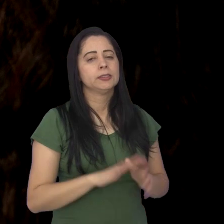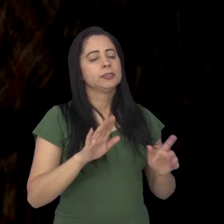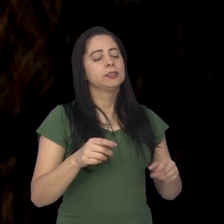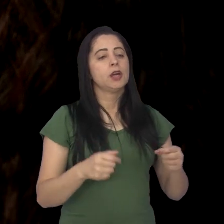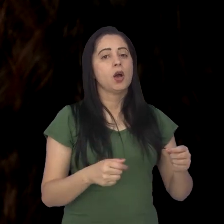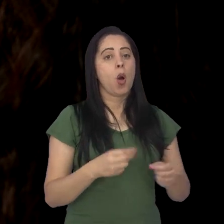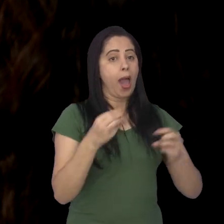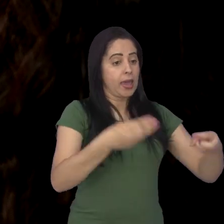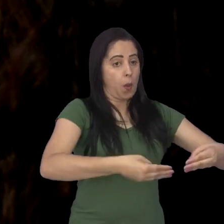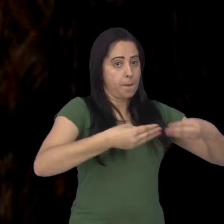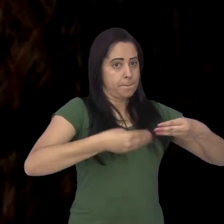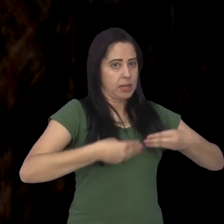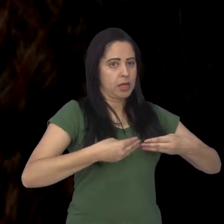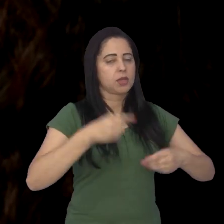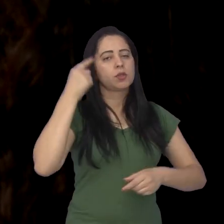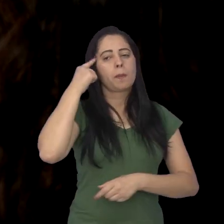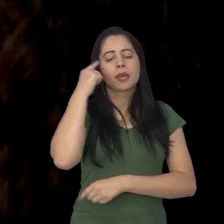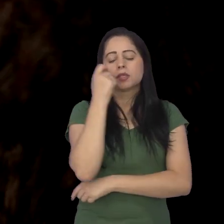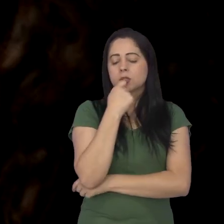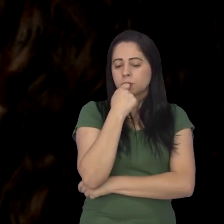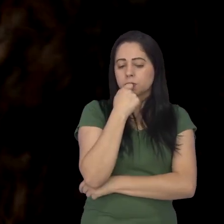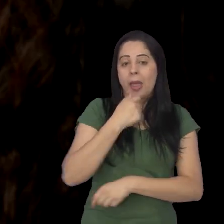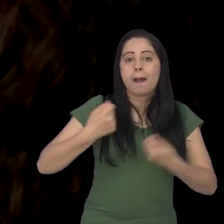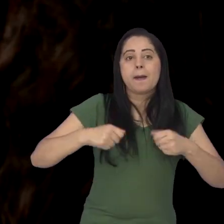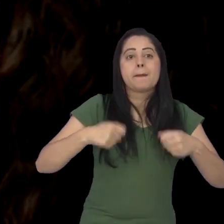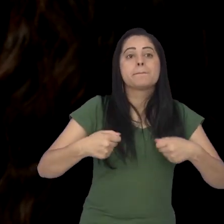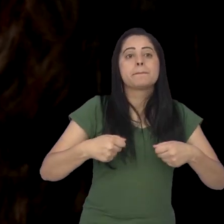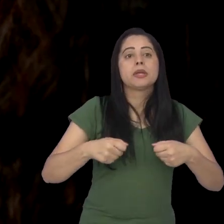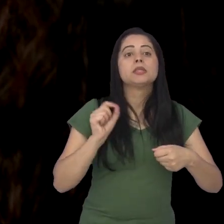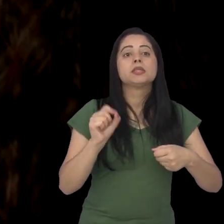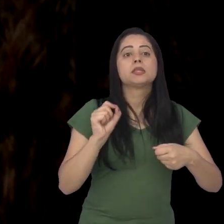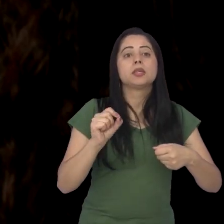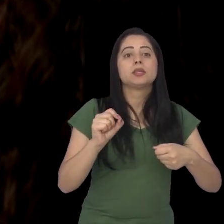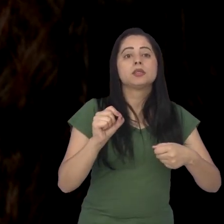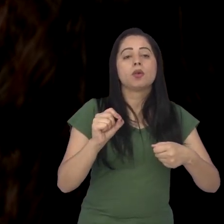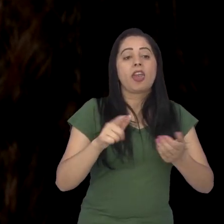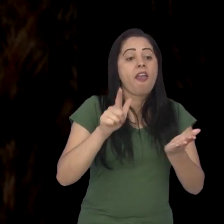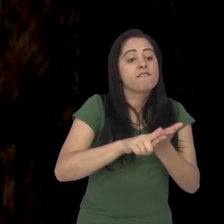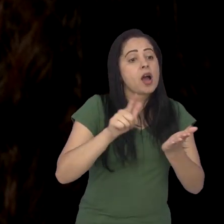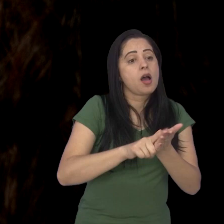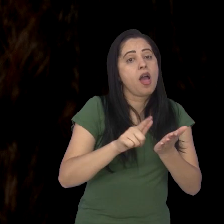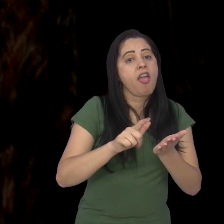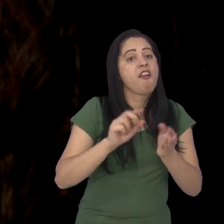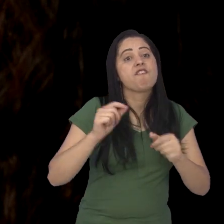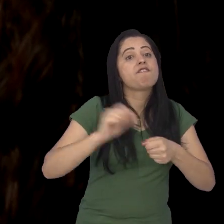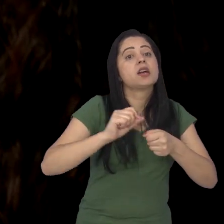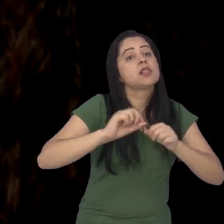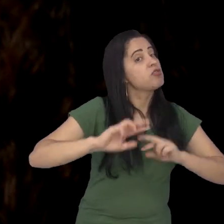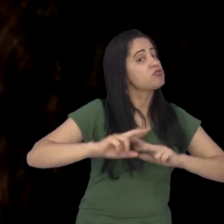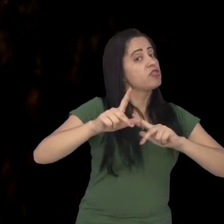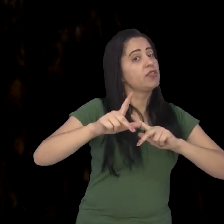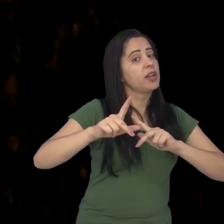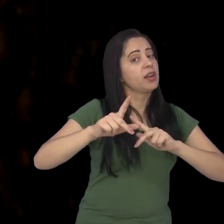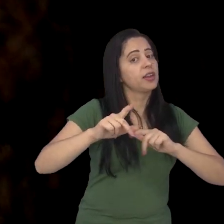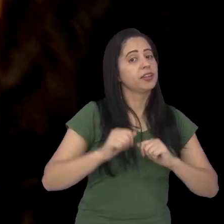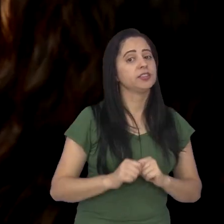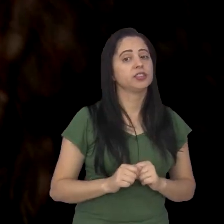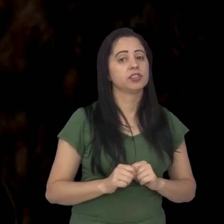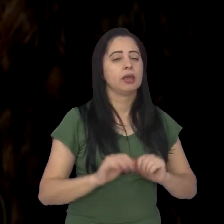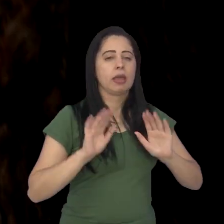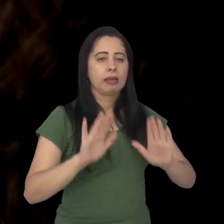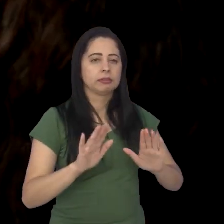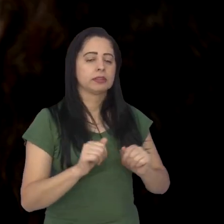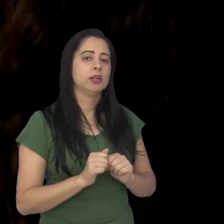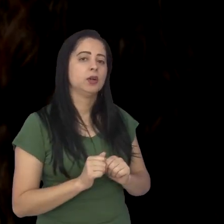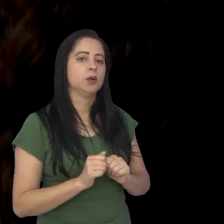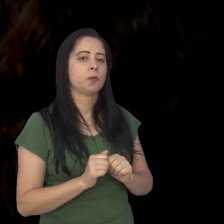para fazer algo para eliminar a fraude no processo eleitoral. E o pessoal que criou a urna foi além. Fica mais democrático ainda, eles